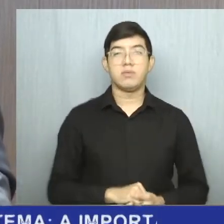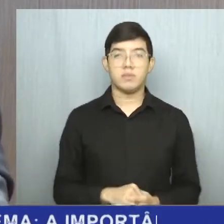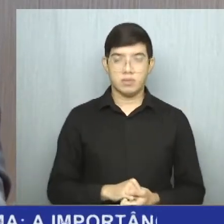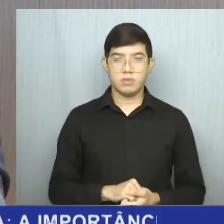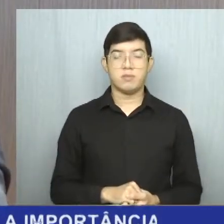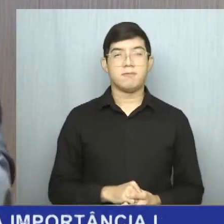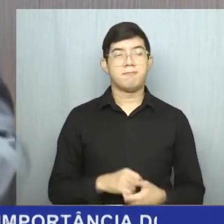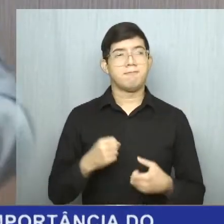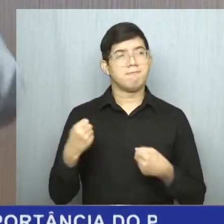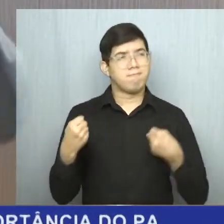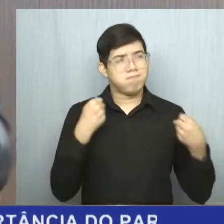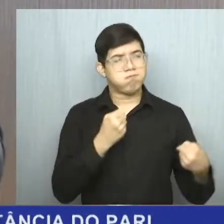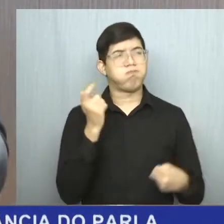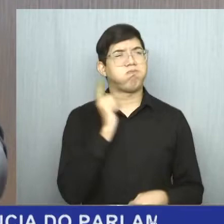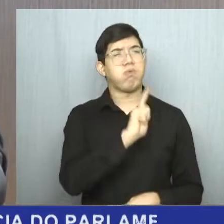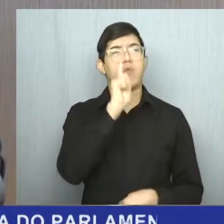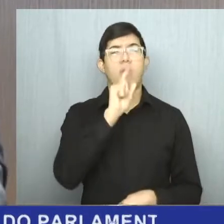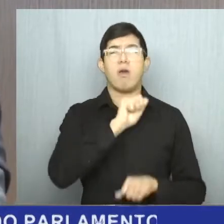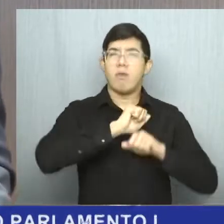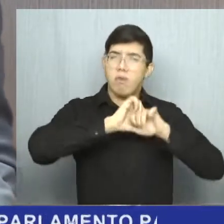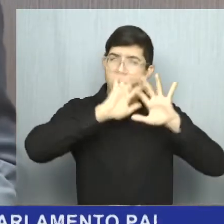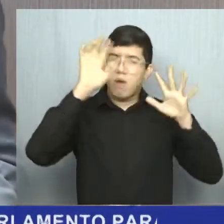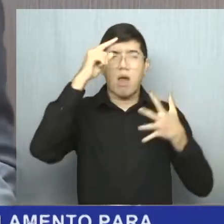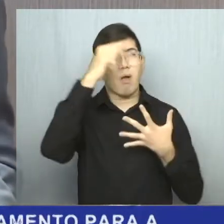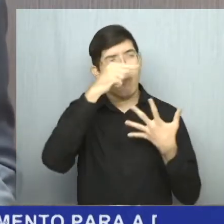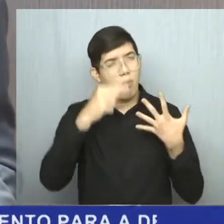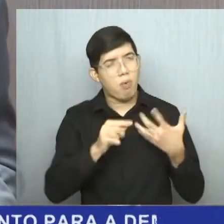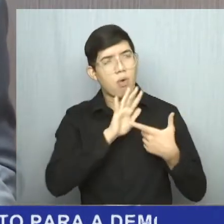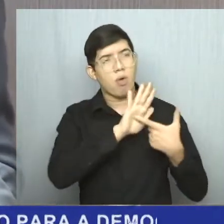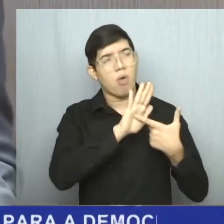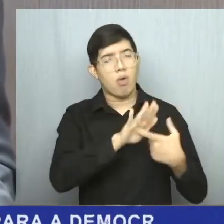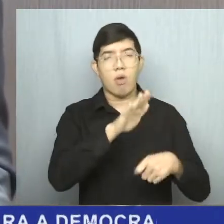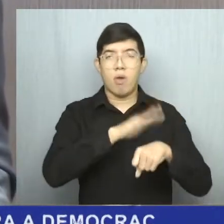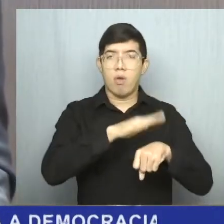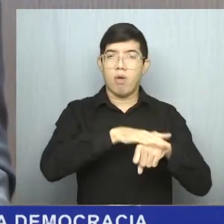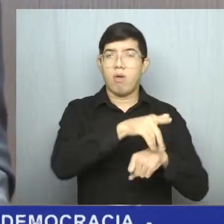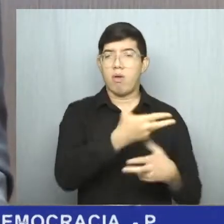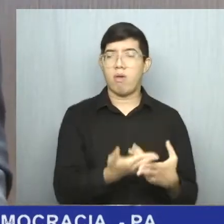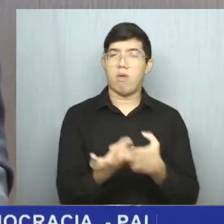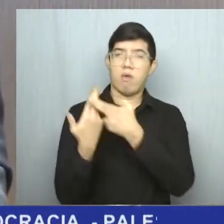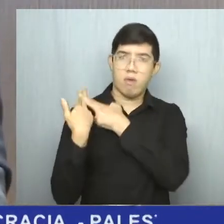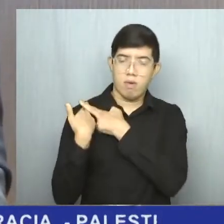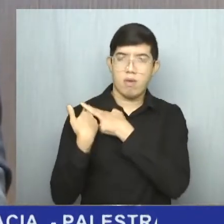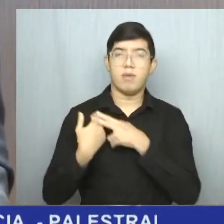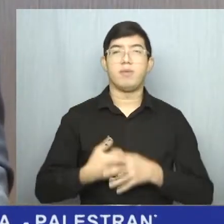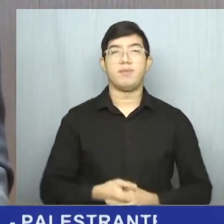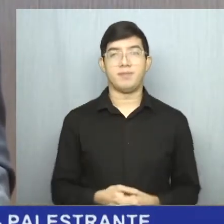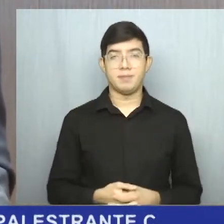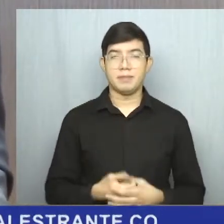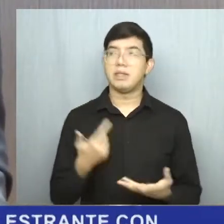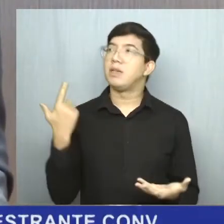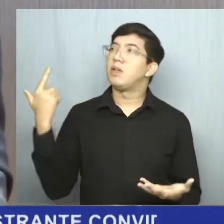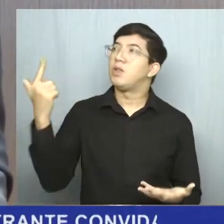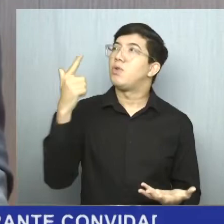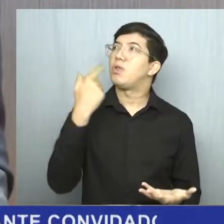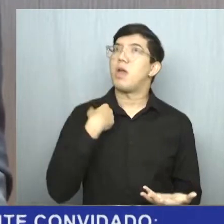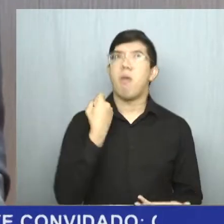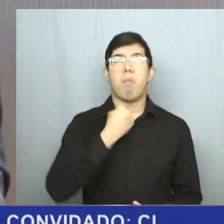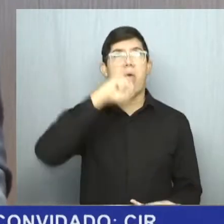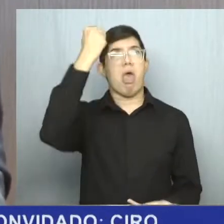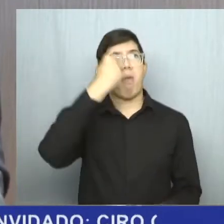empoderada, esclarecida e que venha para assumir a sua responsabilidade. Porque salvadores da pátria não existem. O que existe é um